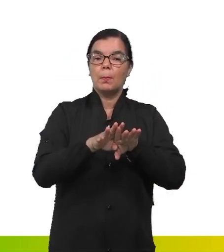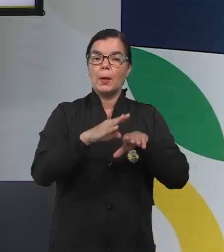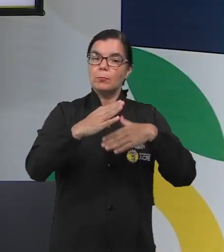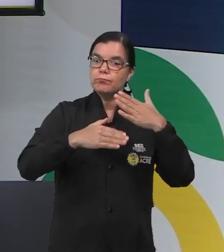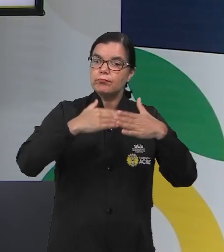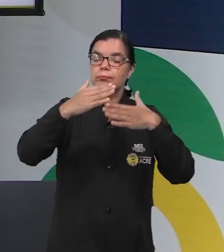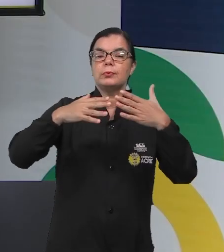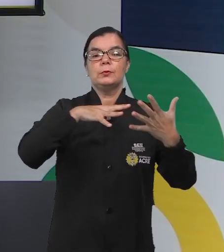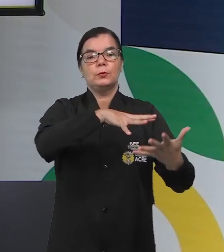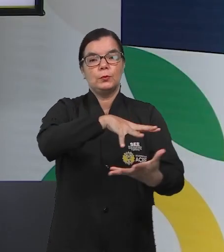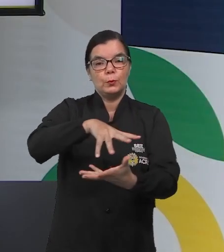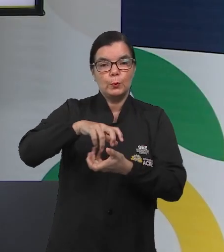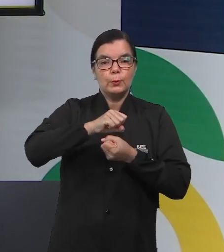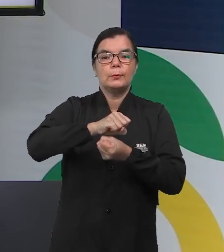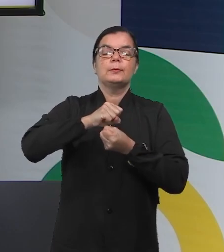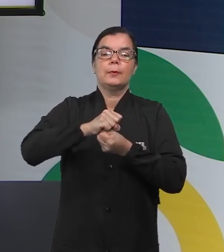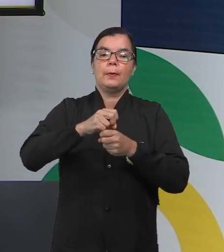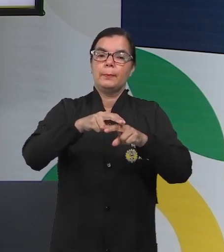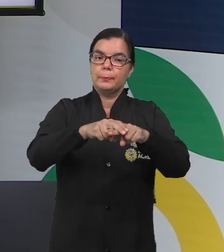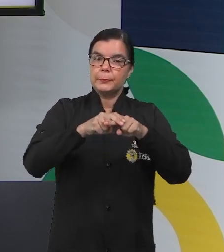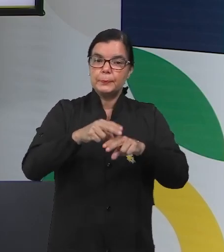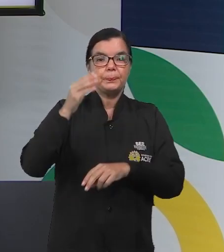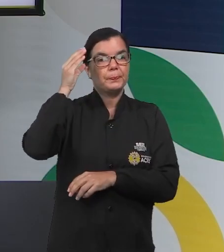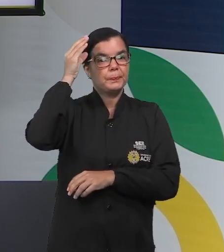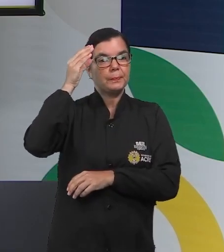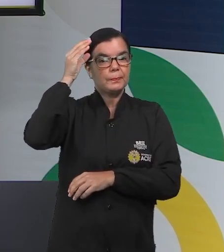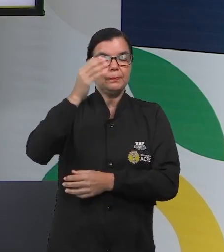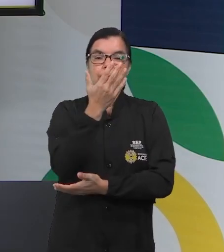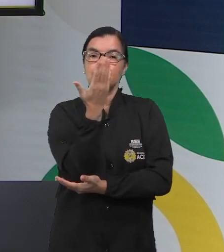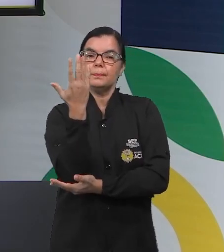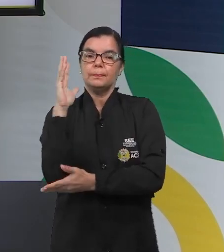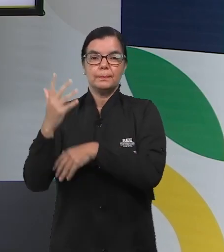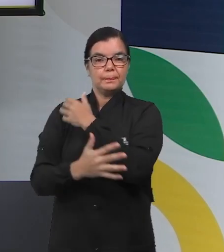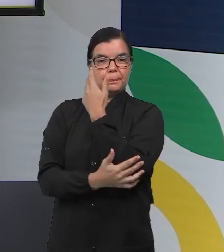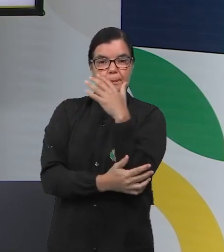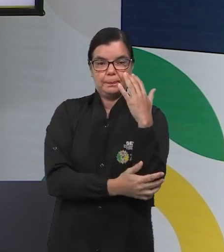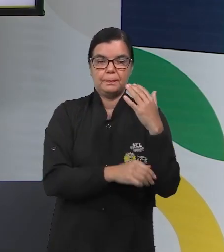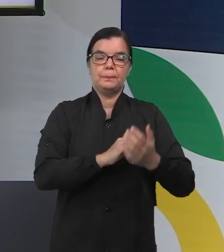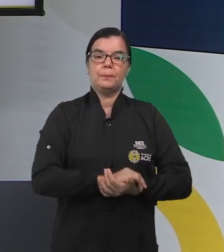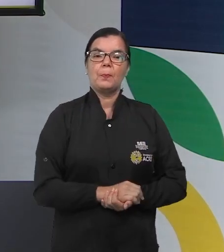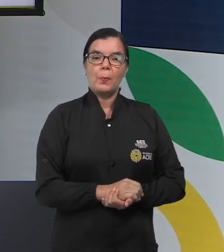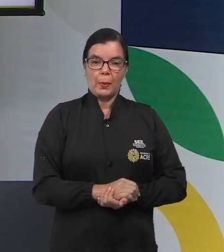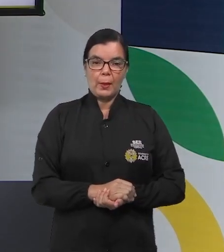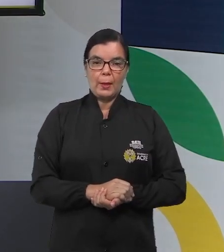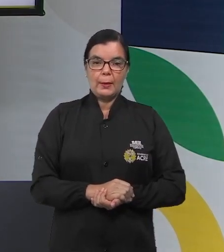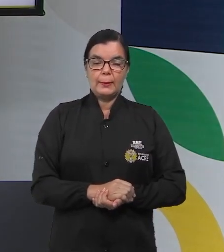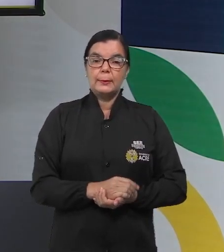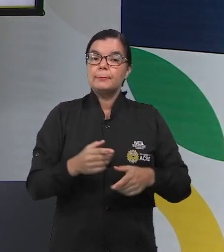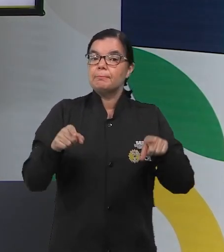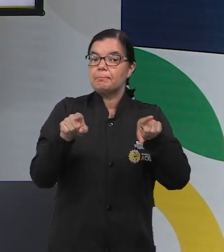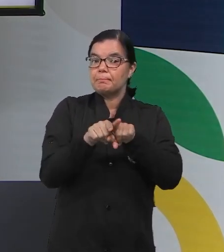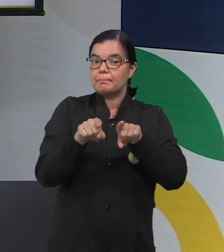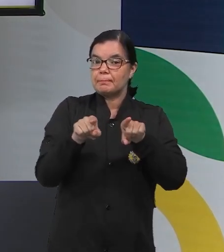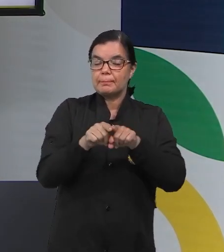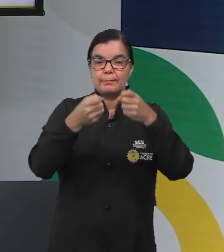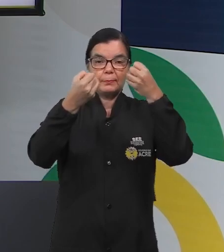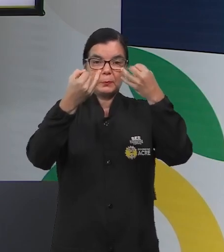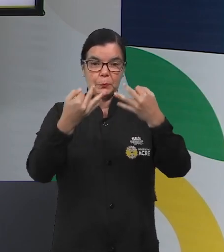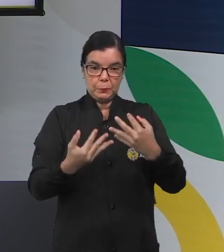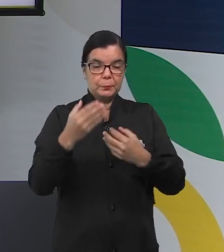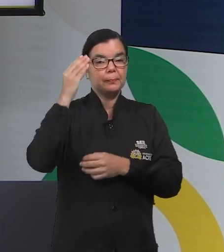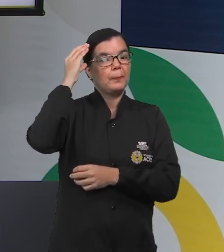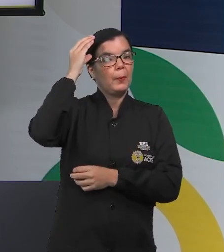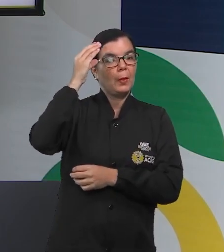por isso ela é chamada de consciência ecológica, ok? Bem, também falando sobre